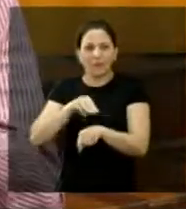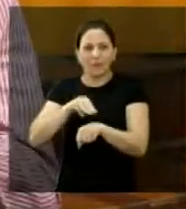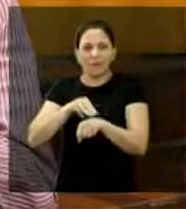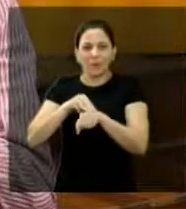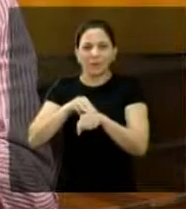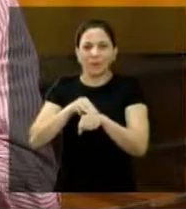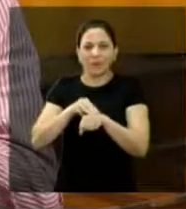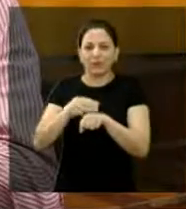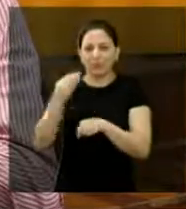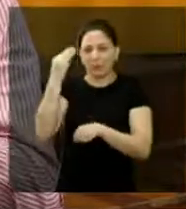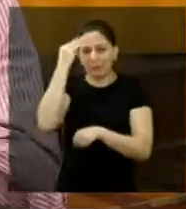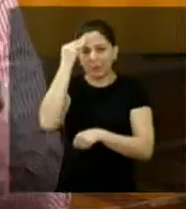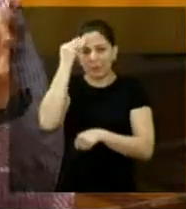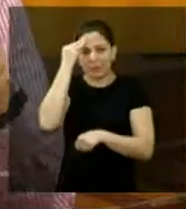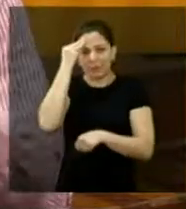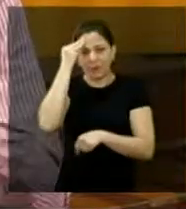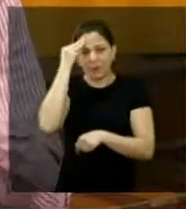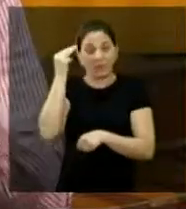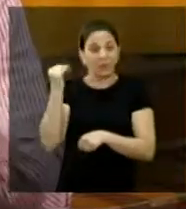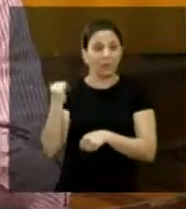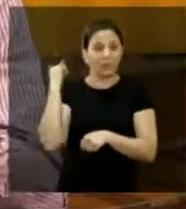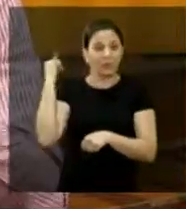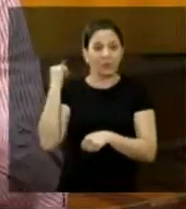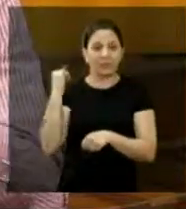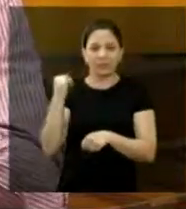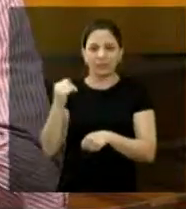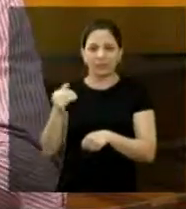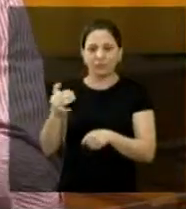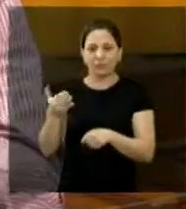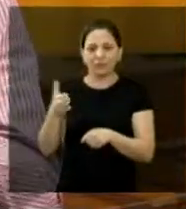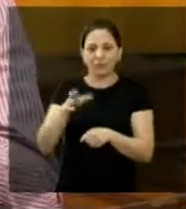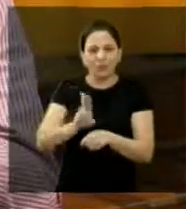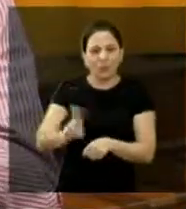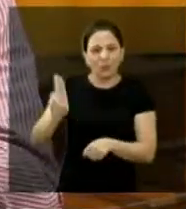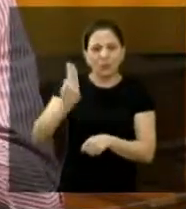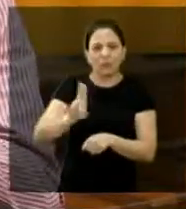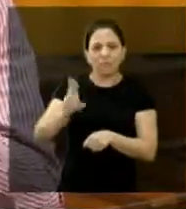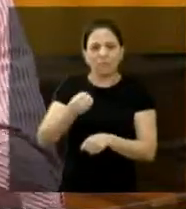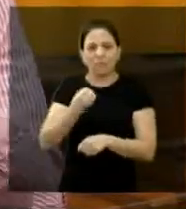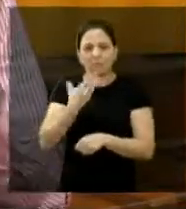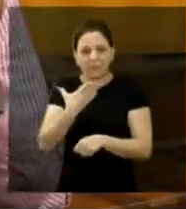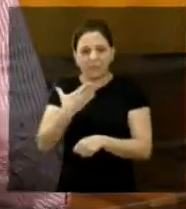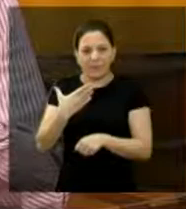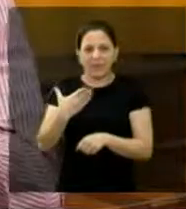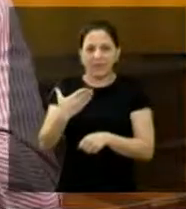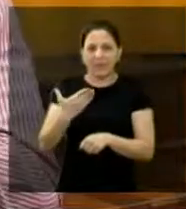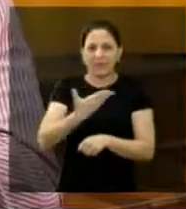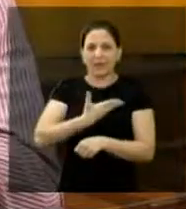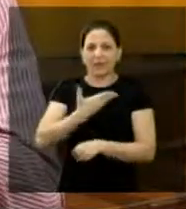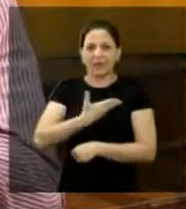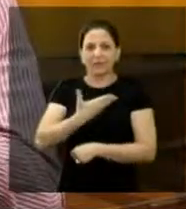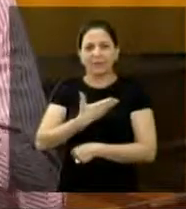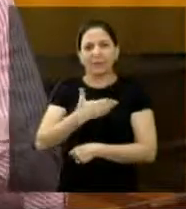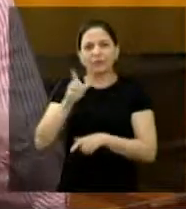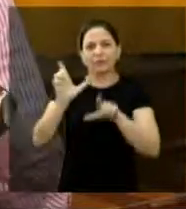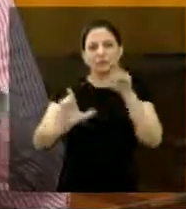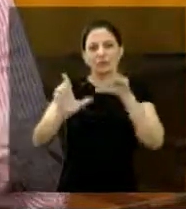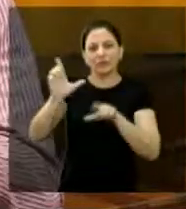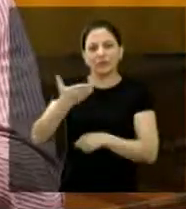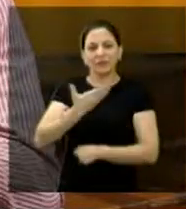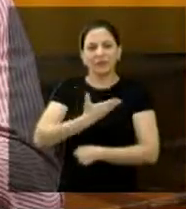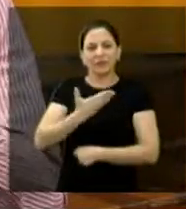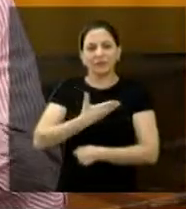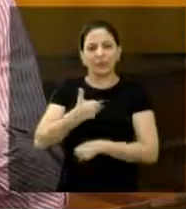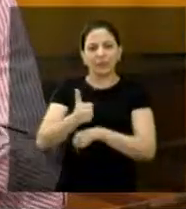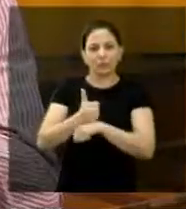a Deus, marcante na minha carreira, porque tudo isso foi muito explorado, também no bom sentido, é claro, pelos companheiros de televisão, amigos